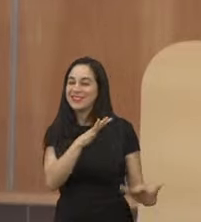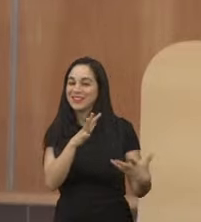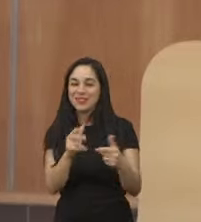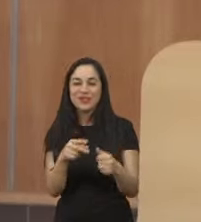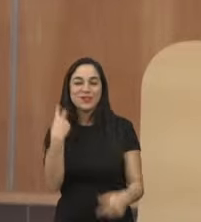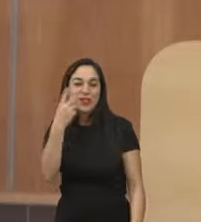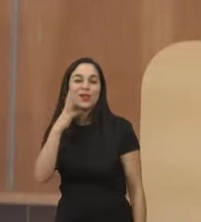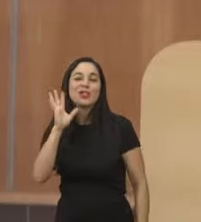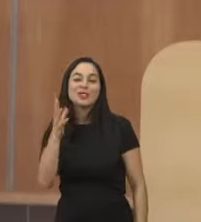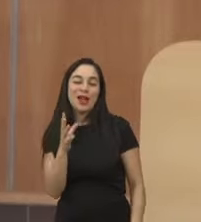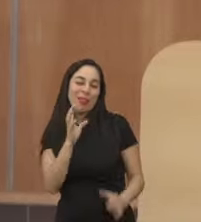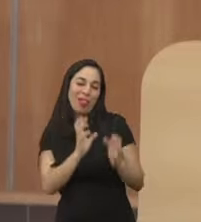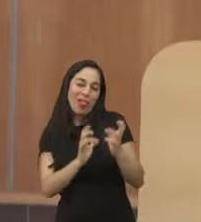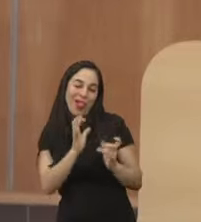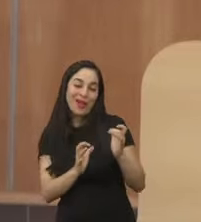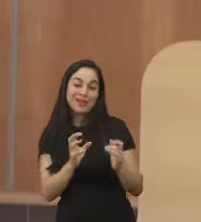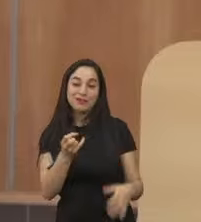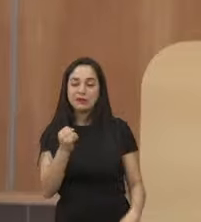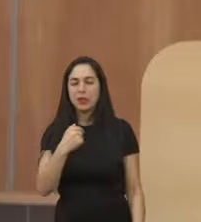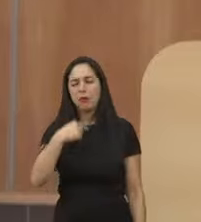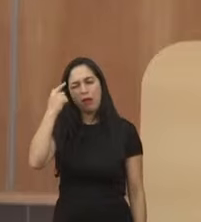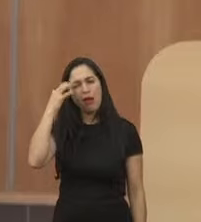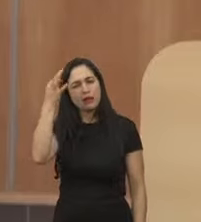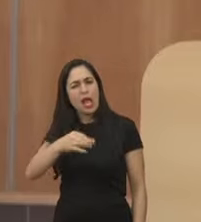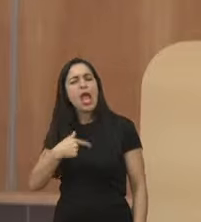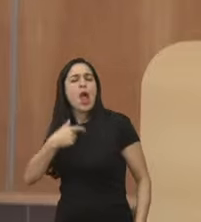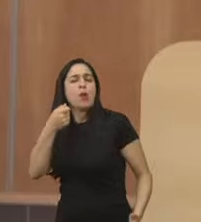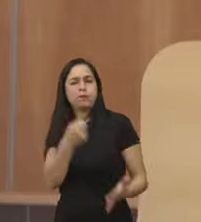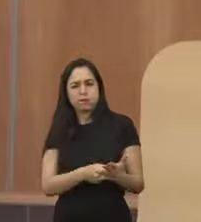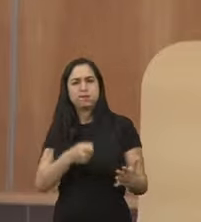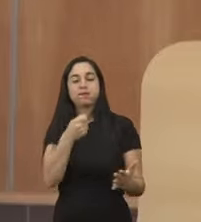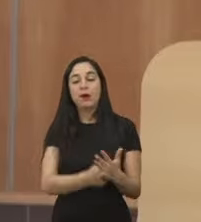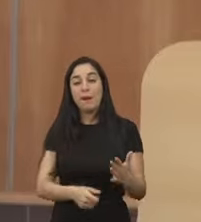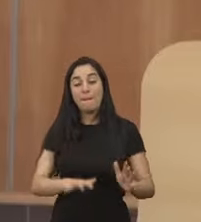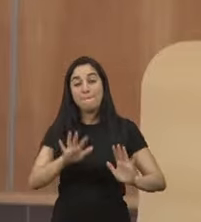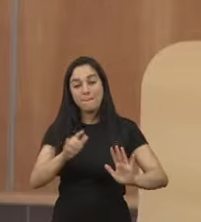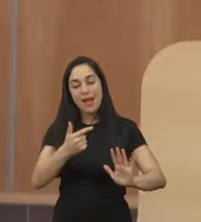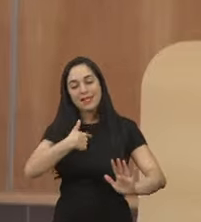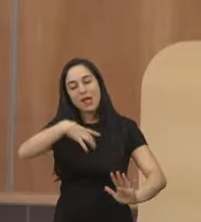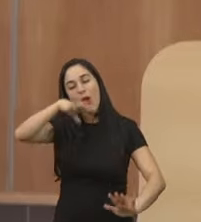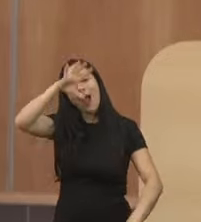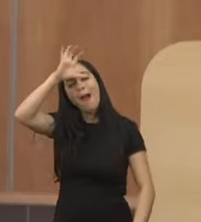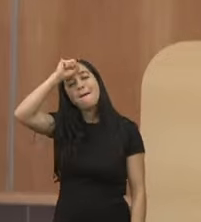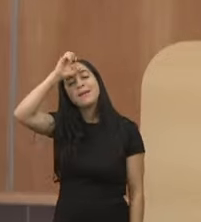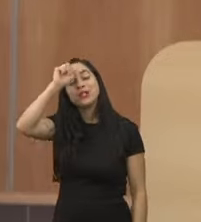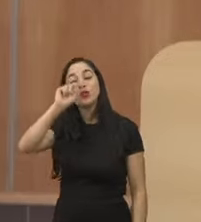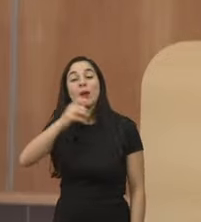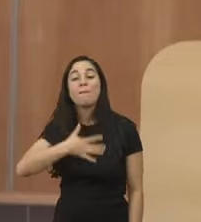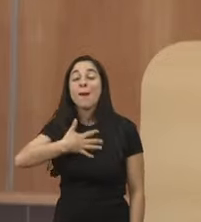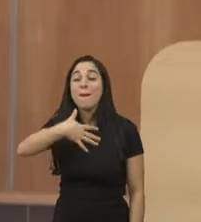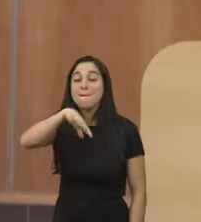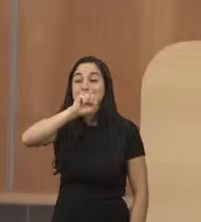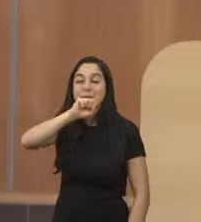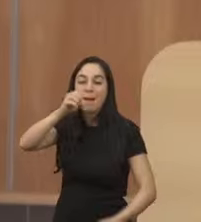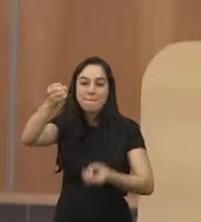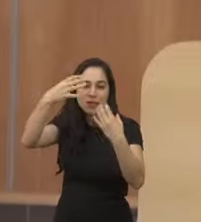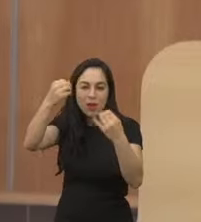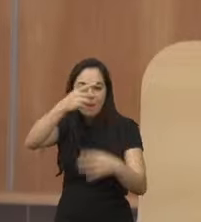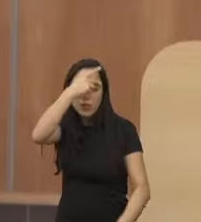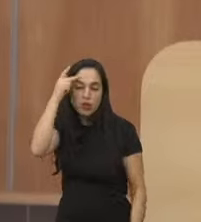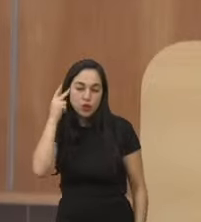brigaram comigo. Então, se eu achasse que eu tivesse certo, eu continuaria brigando por ela. Mas uma coisa que eu aprendi, que meu pai me ensinou, é que quem é humilde não